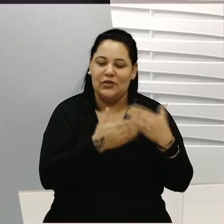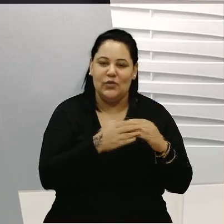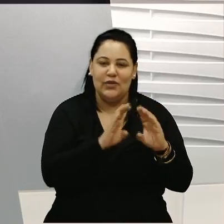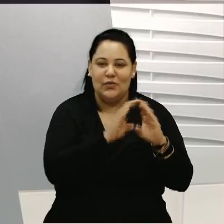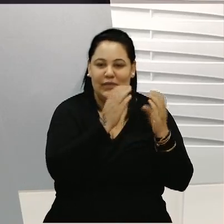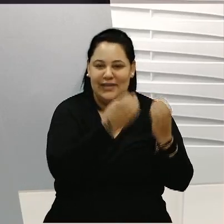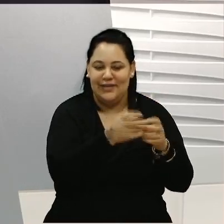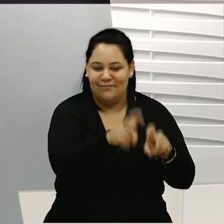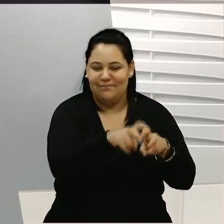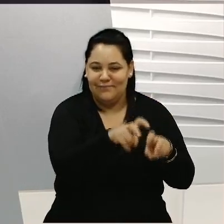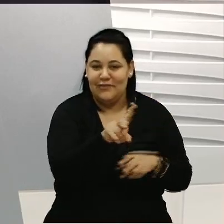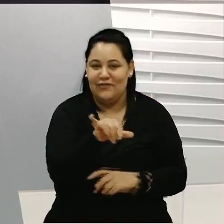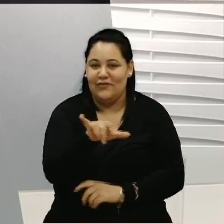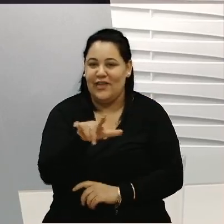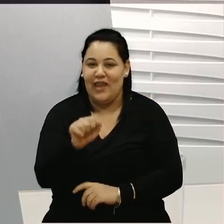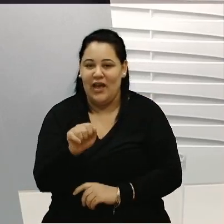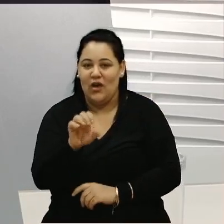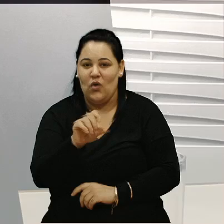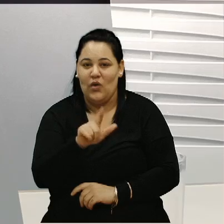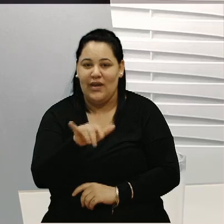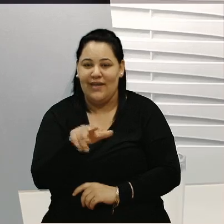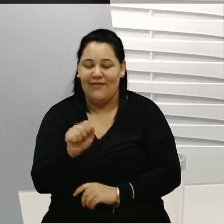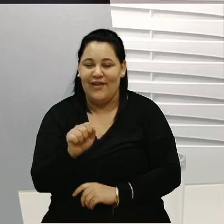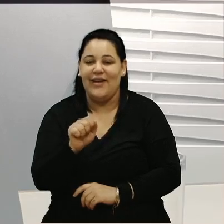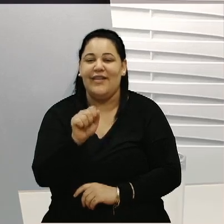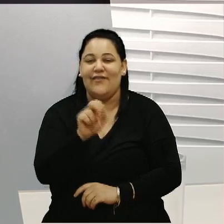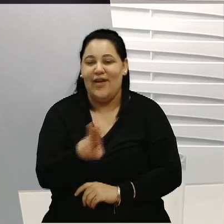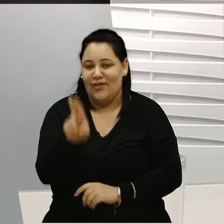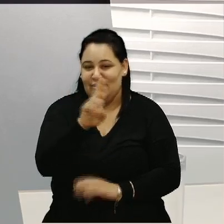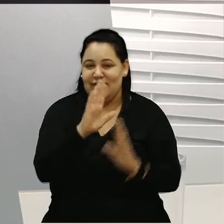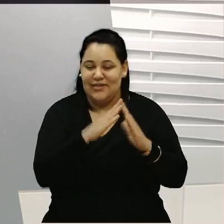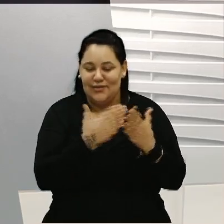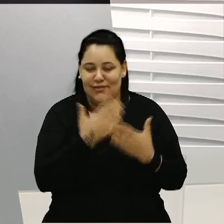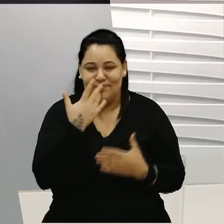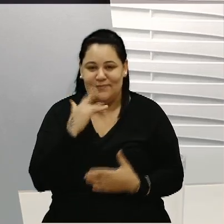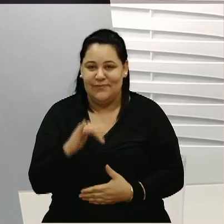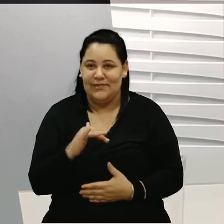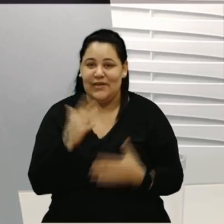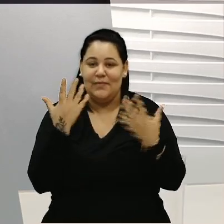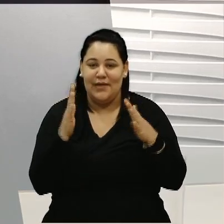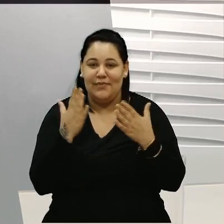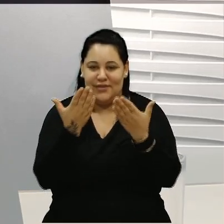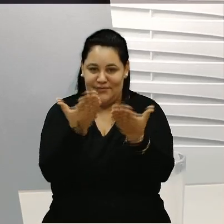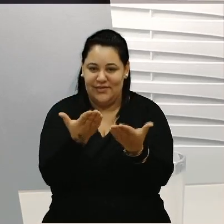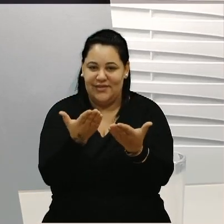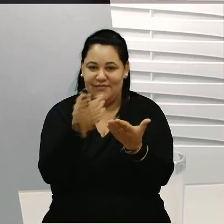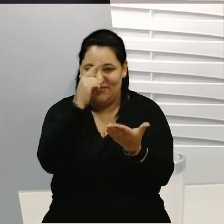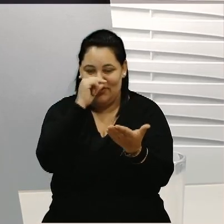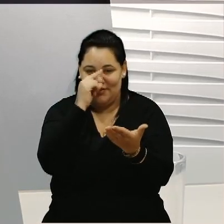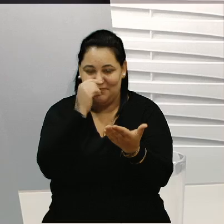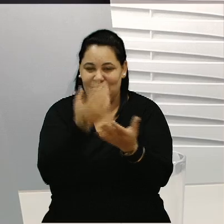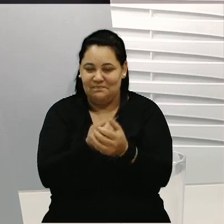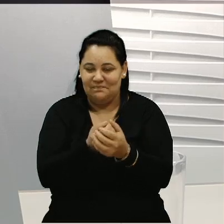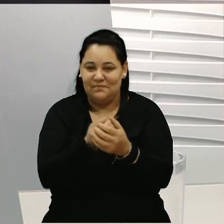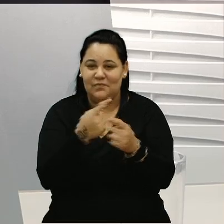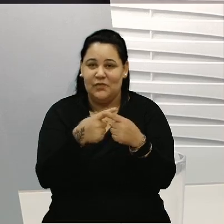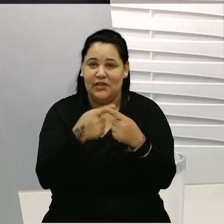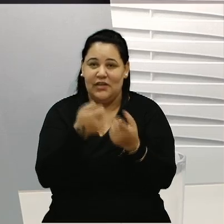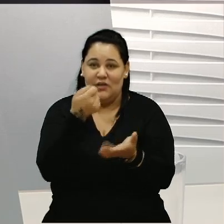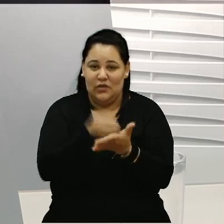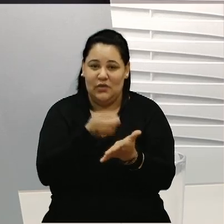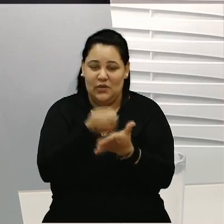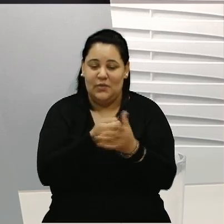a toda a comunidade que vai utilizar dessa escola de educação infantil. E parabéns ao senhor, vereador Fantinel, por ser esse lutador, essa